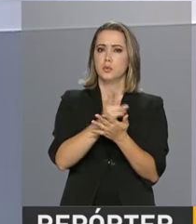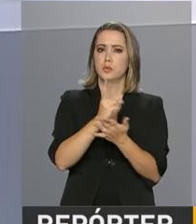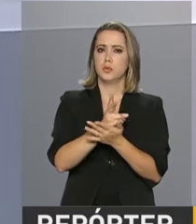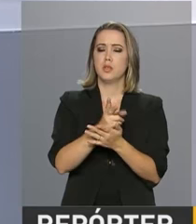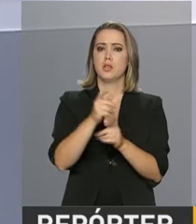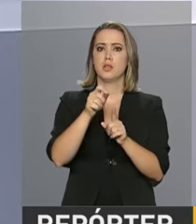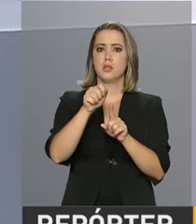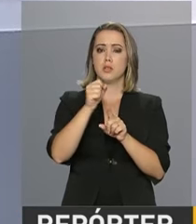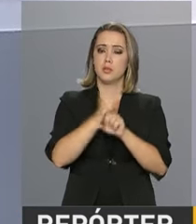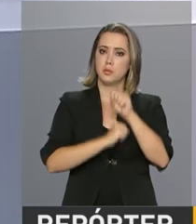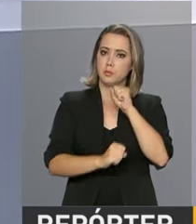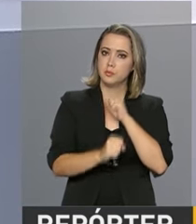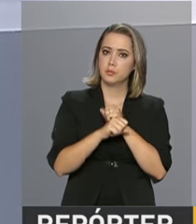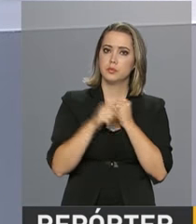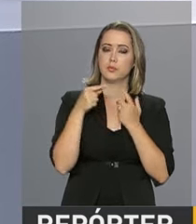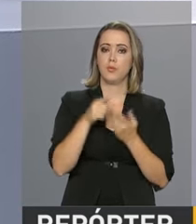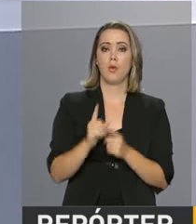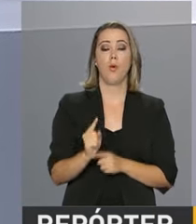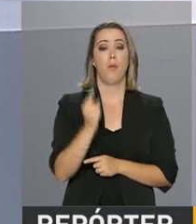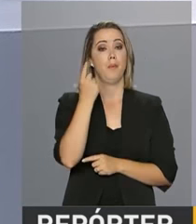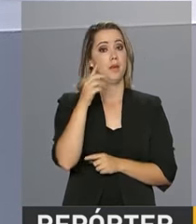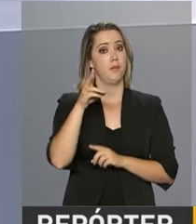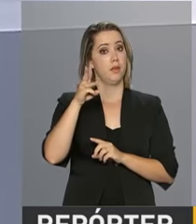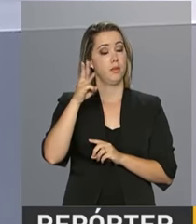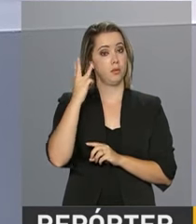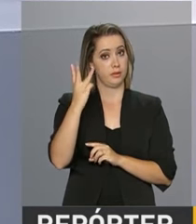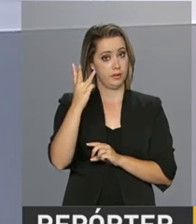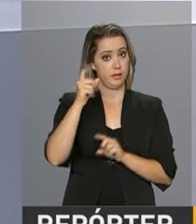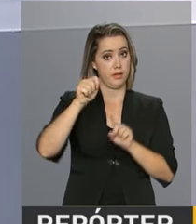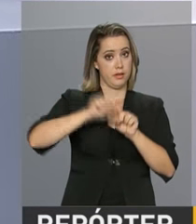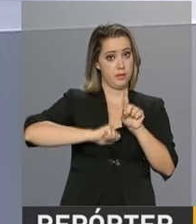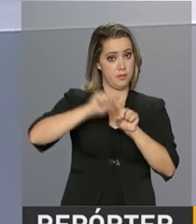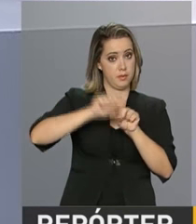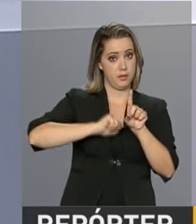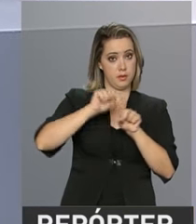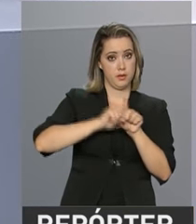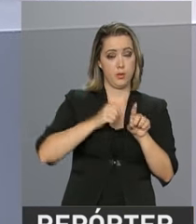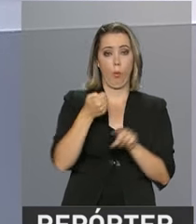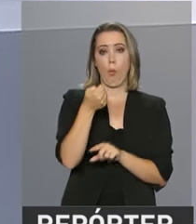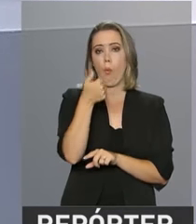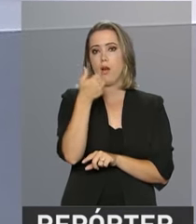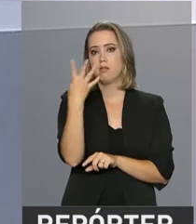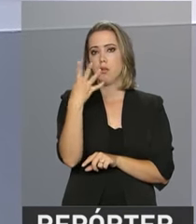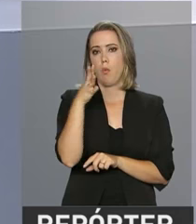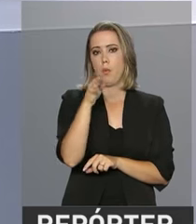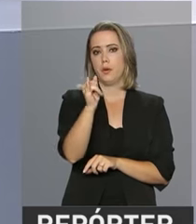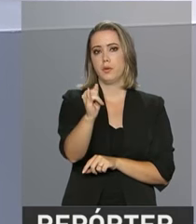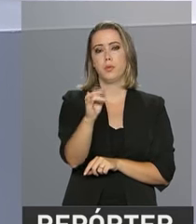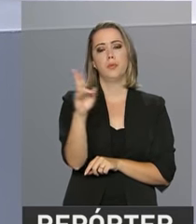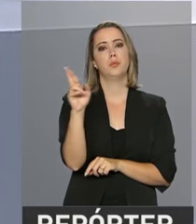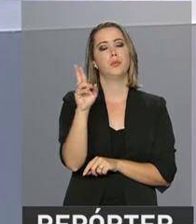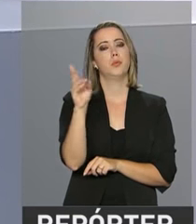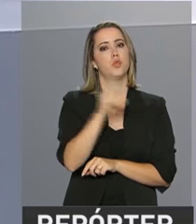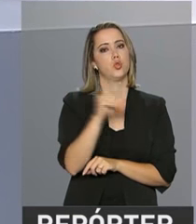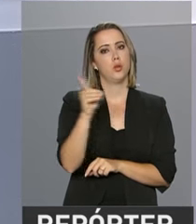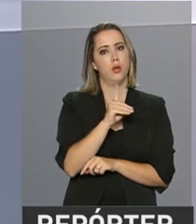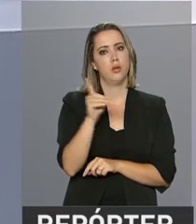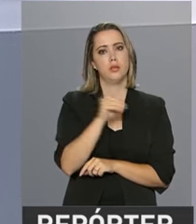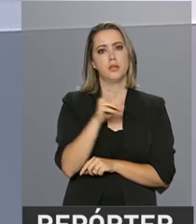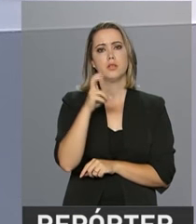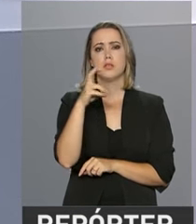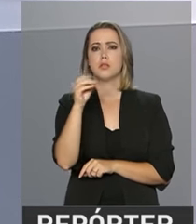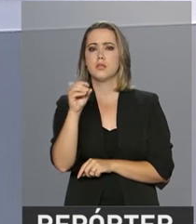foram quase quatro milhões e meio de dólares 50,4 por cento acima dos gastos registrados